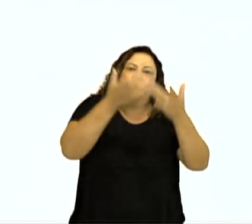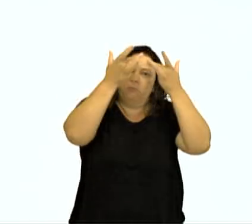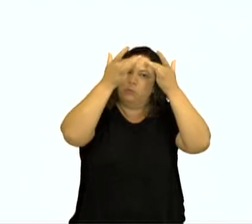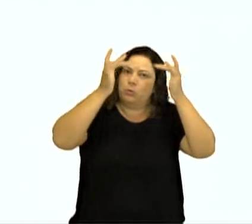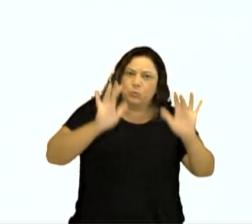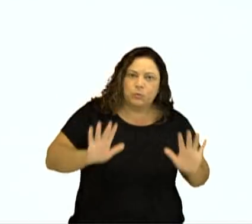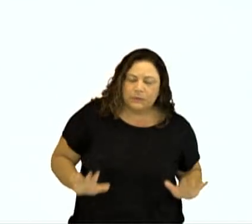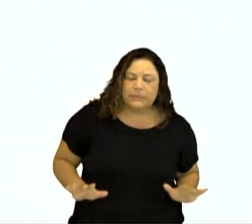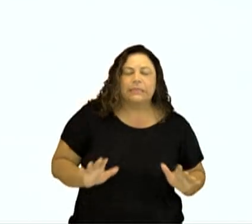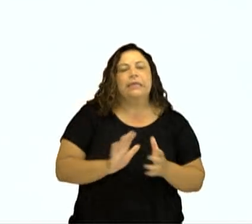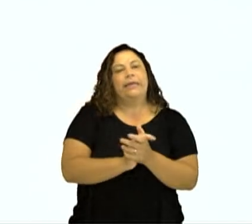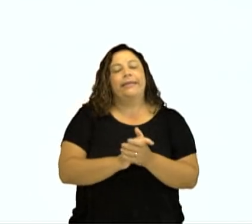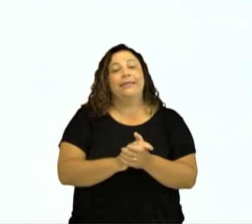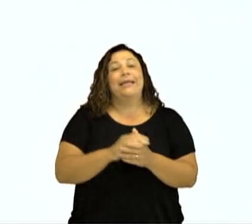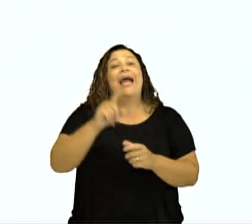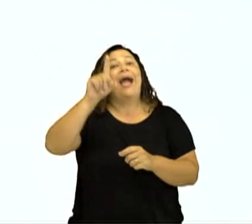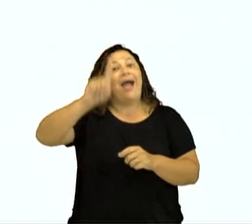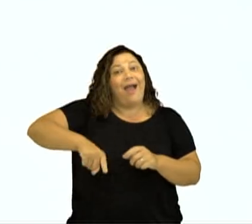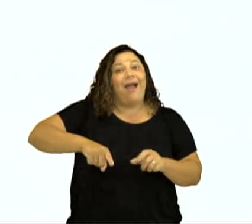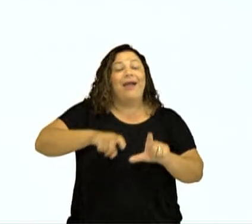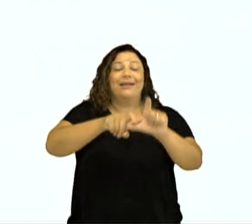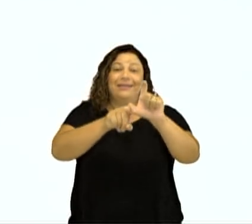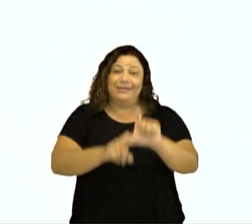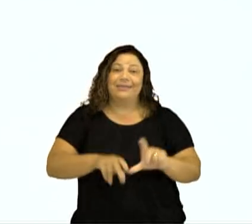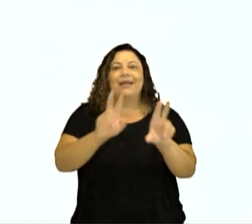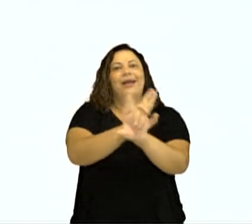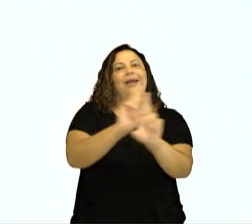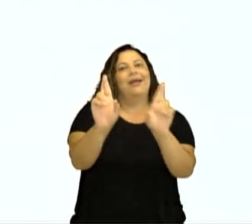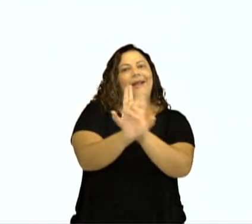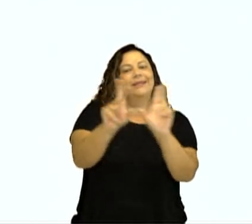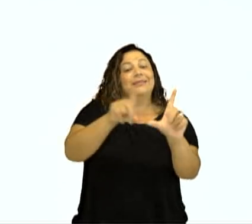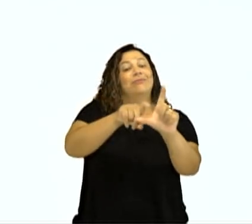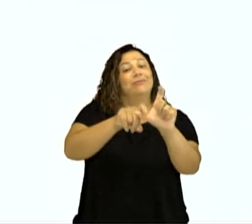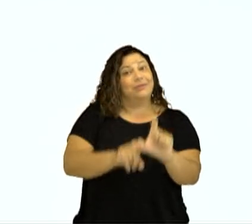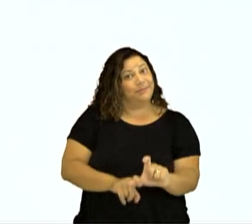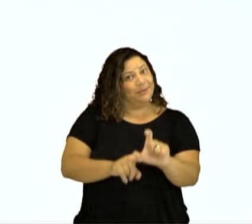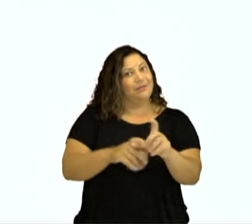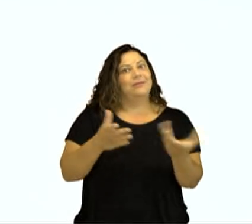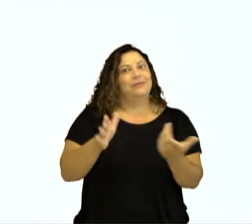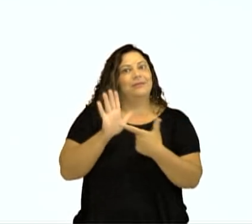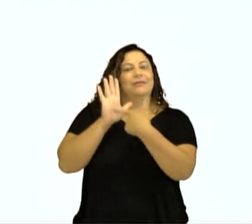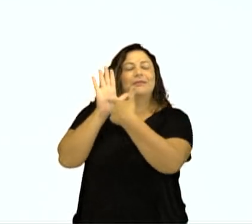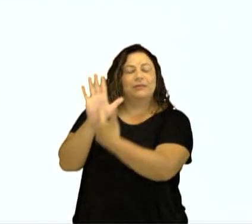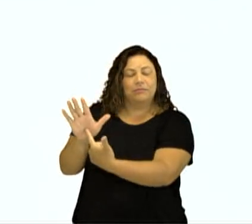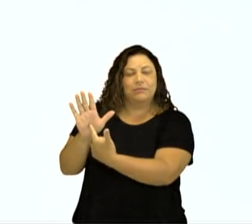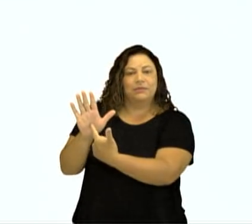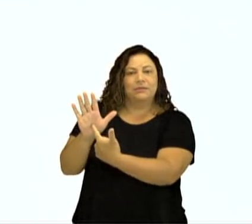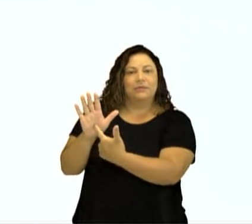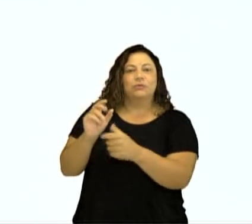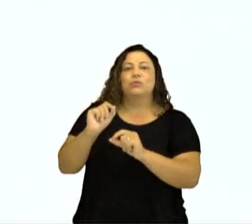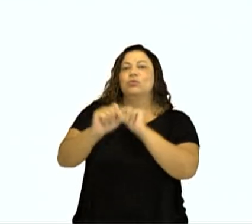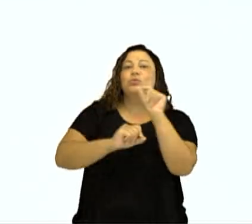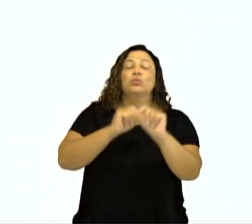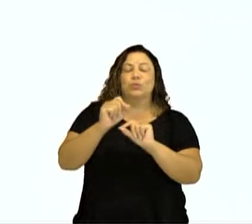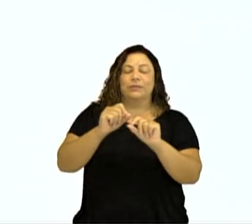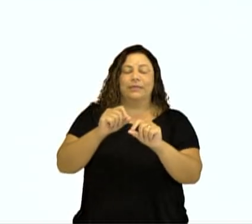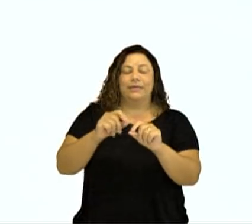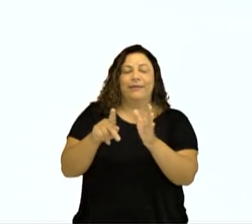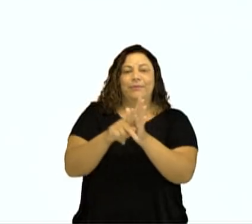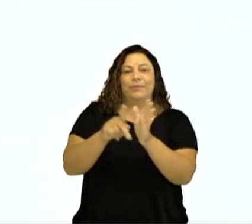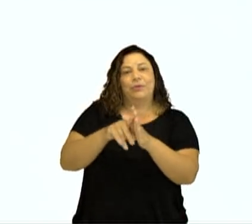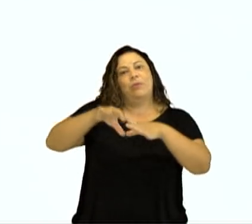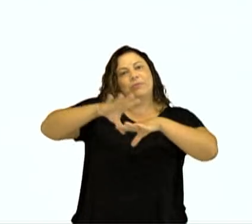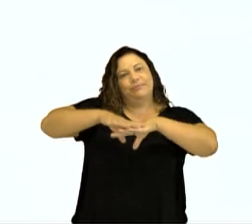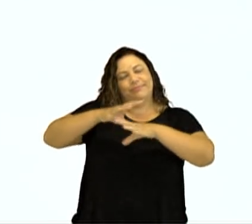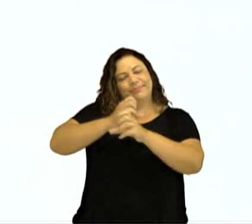Aí apareceu a relação de dependência. E essa relação de dependência ela vai ser expressa através de uma sentença matemática, que